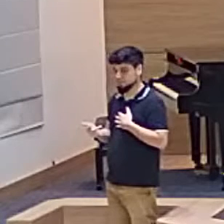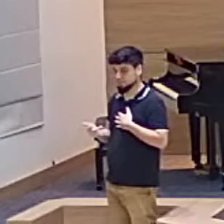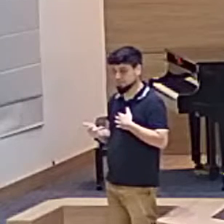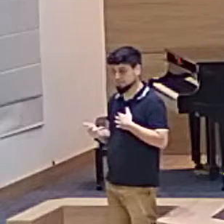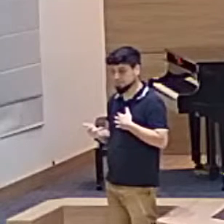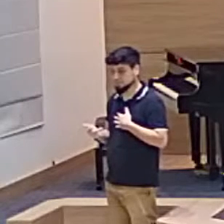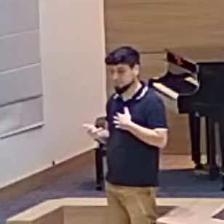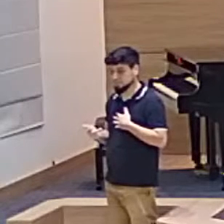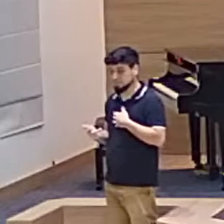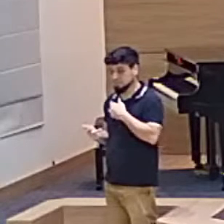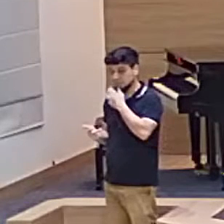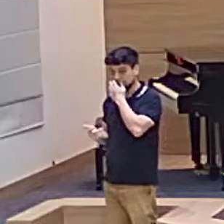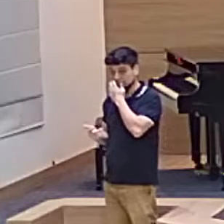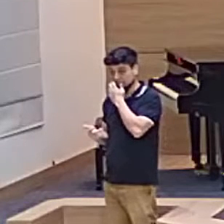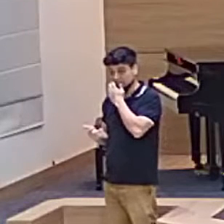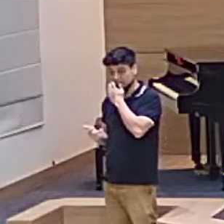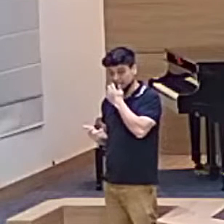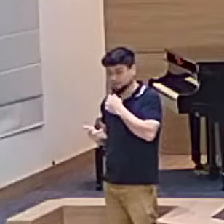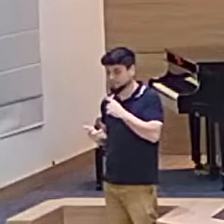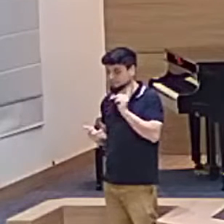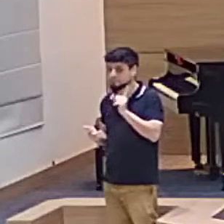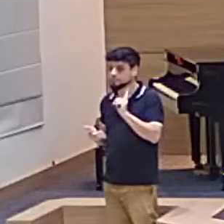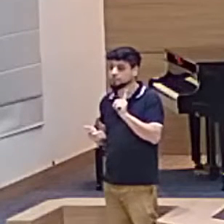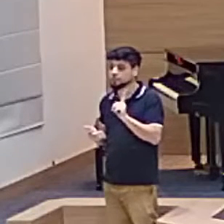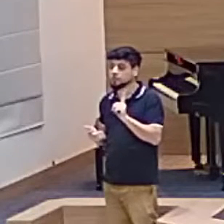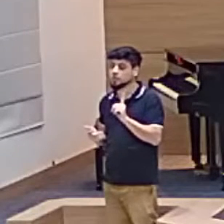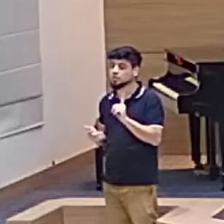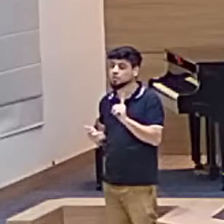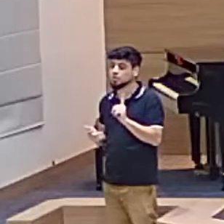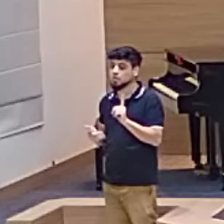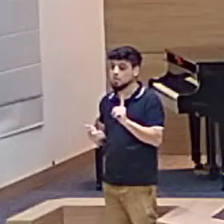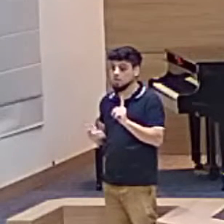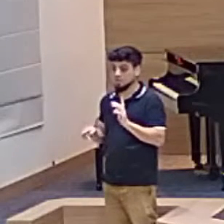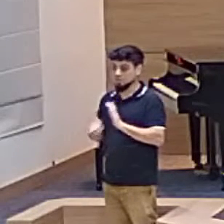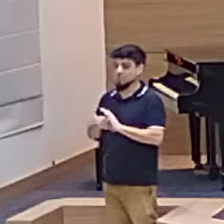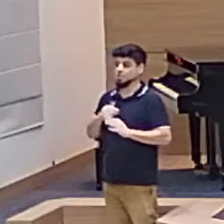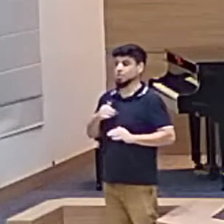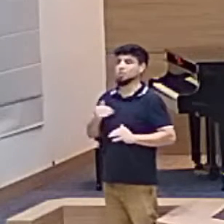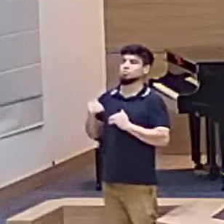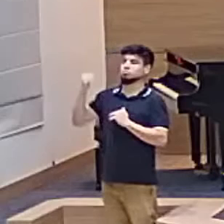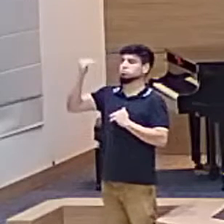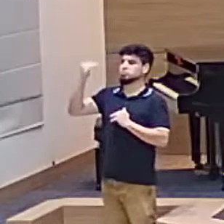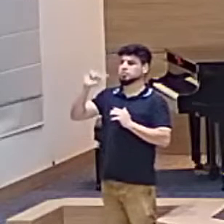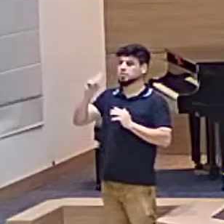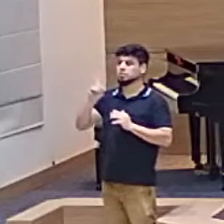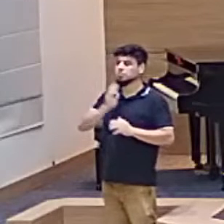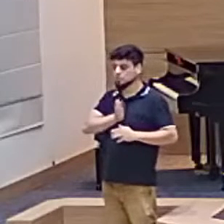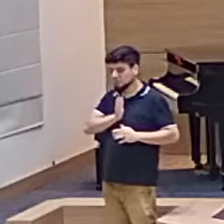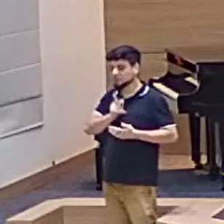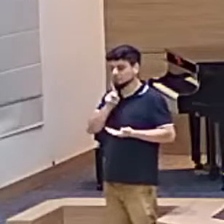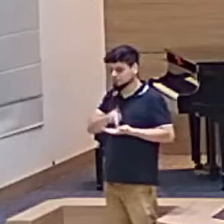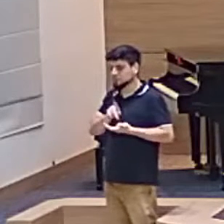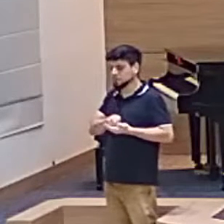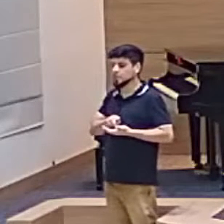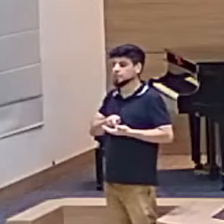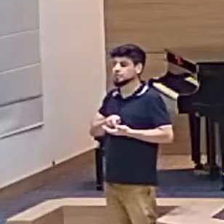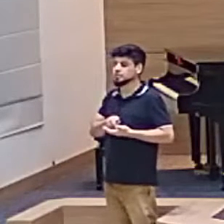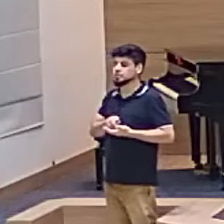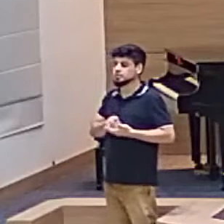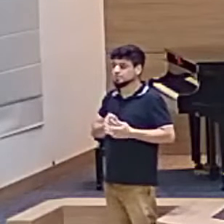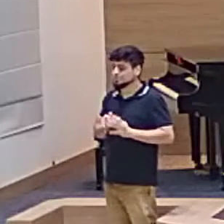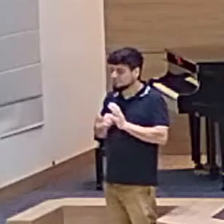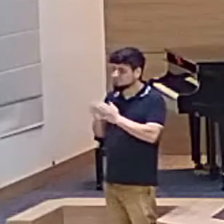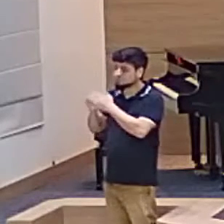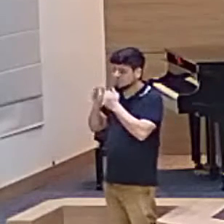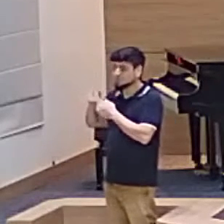oração de exaltação própria Mas é uma colocação de coração verdadeiro bom Deus disse para esse homem o